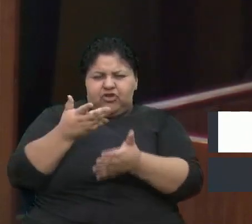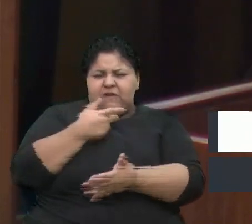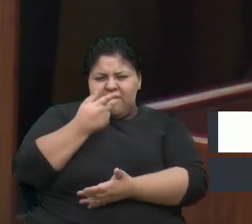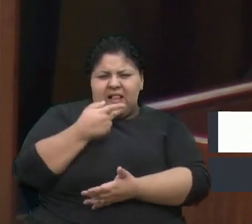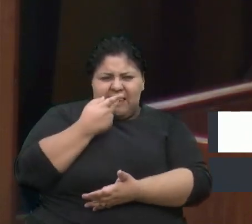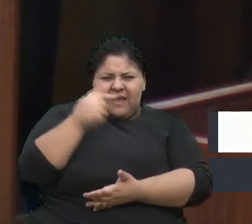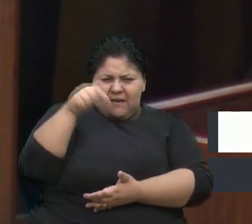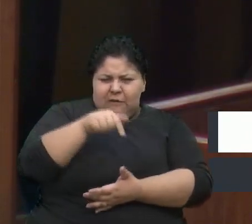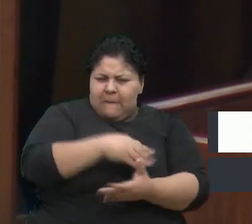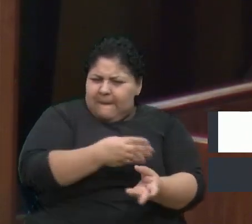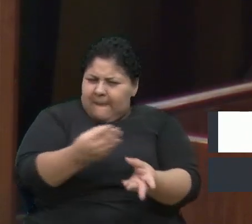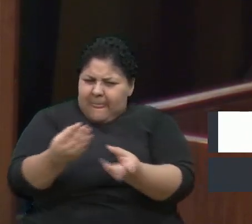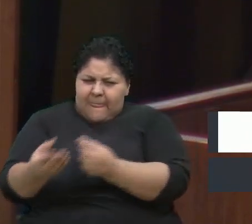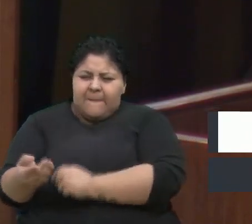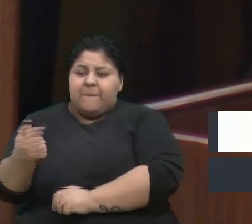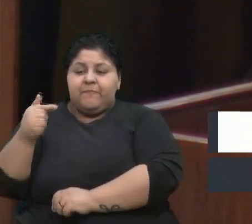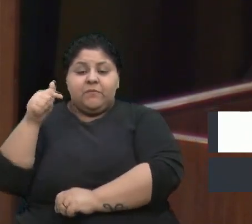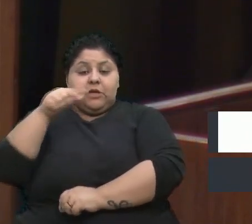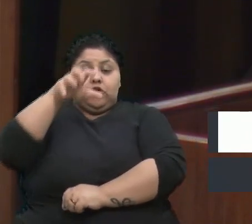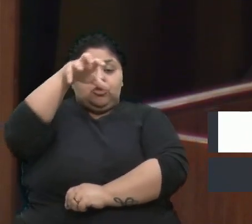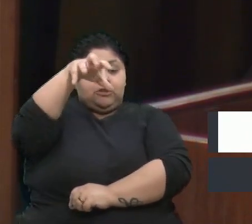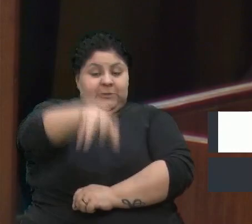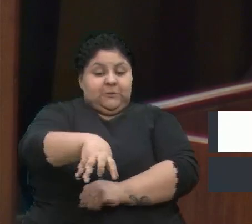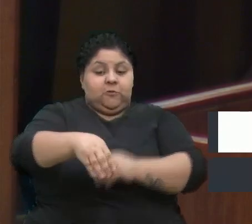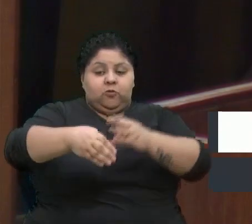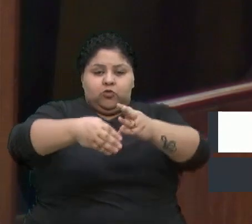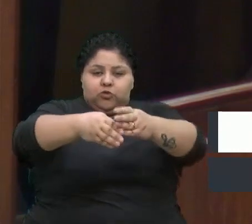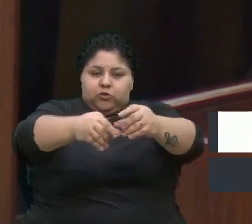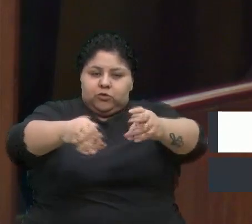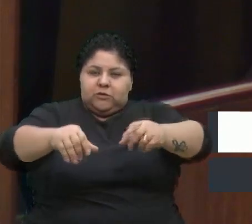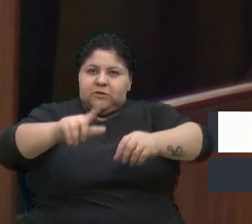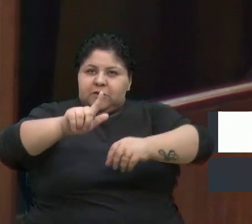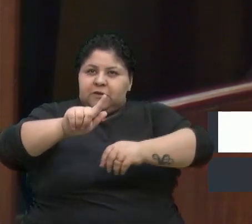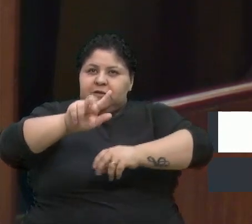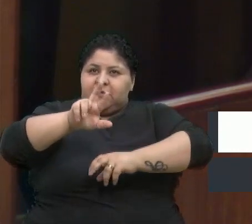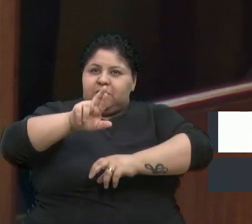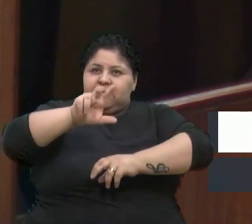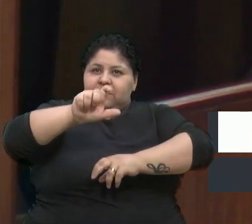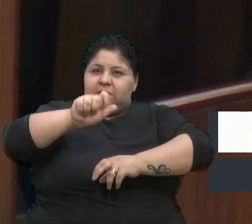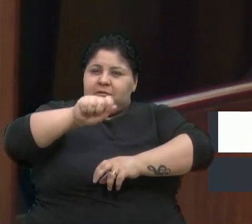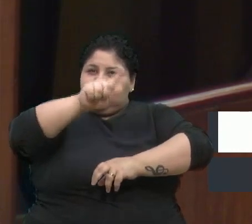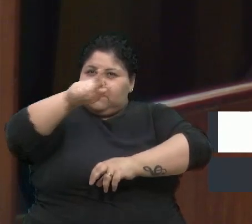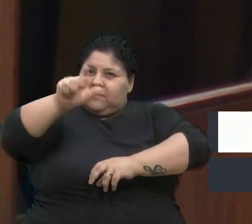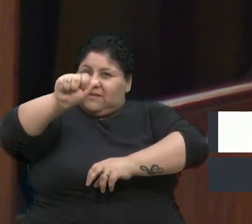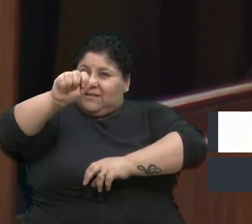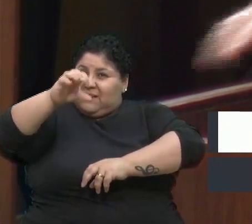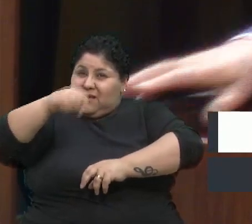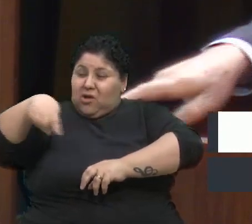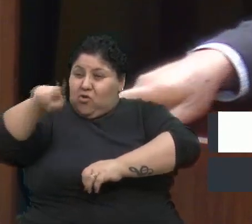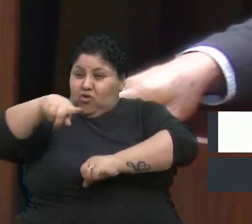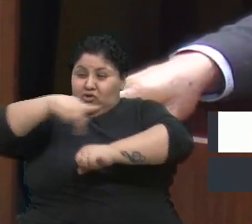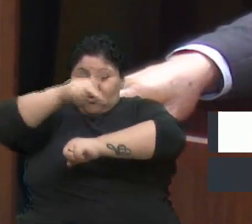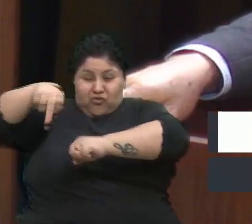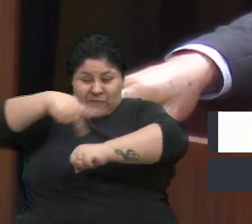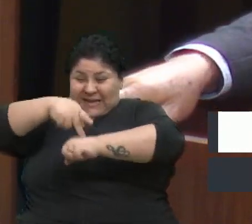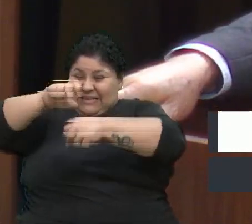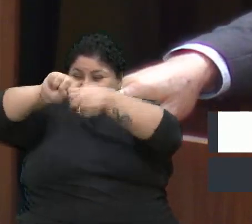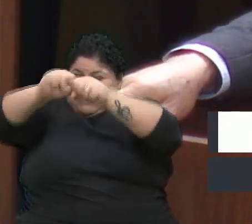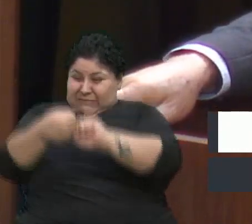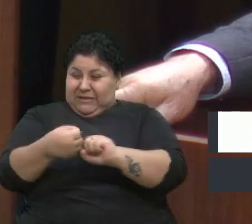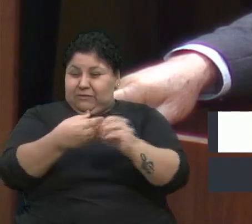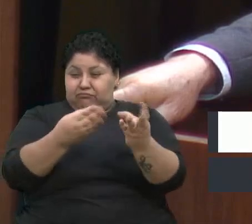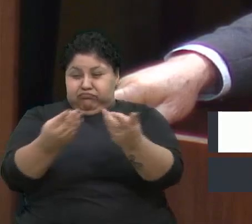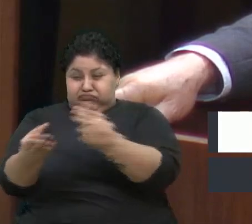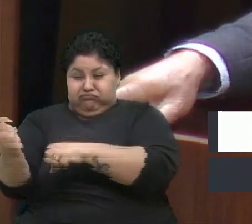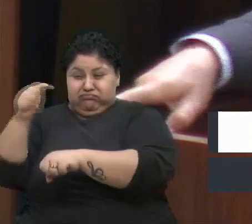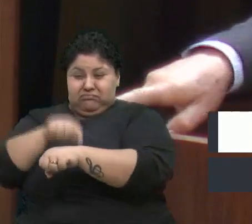Se não fosse o setor dos grãos, o nosso país teria quebrado há muito tempo. E quando nós falávamos